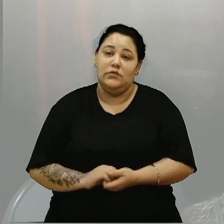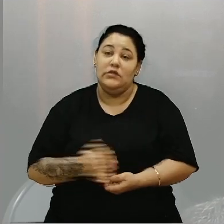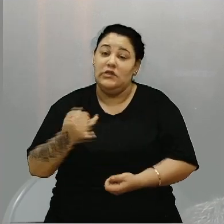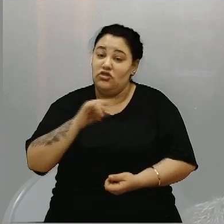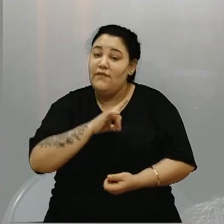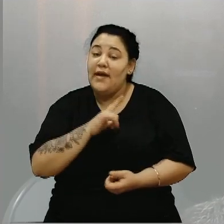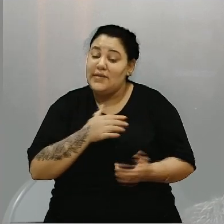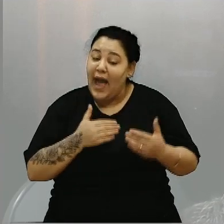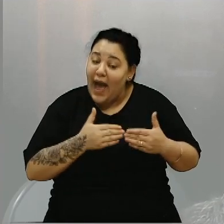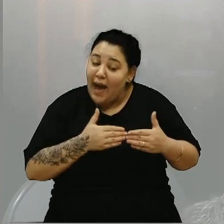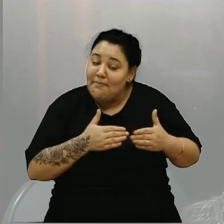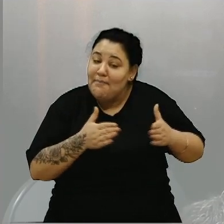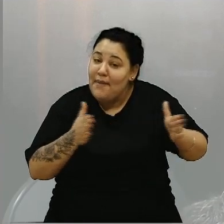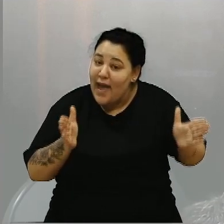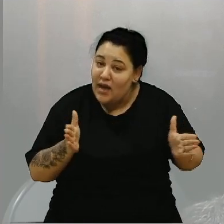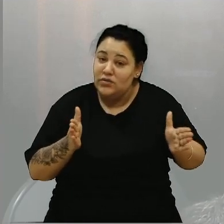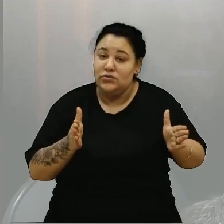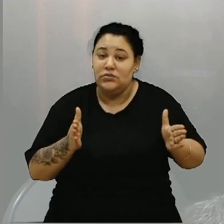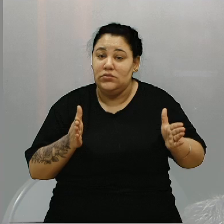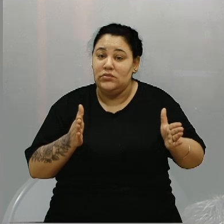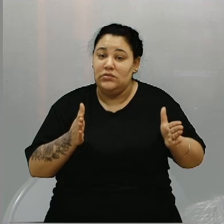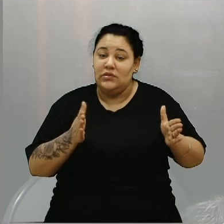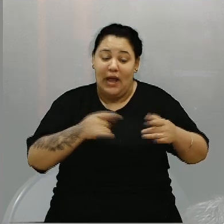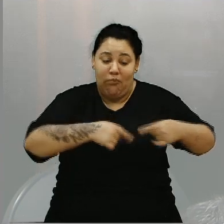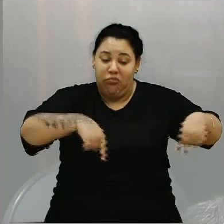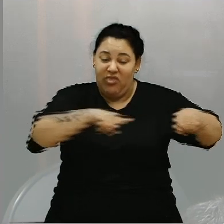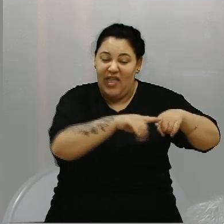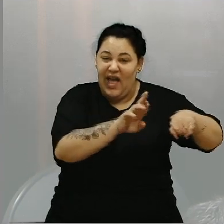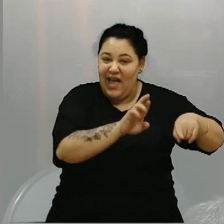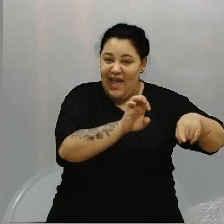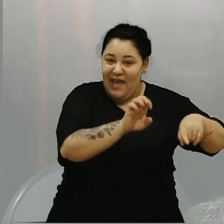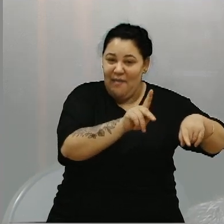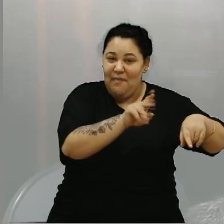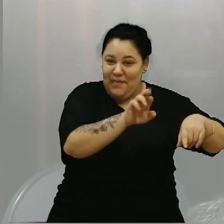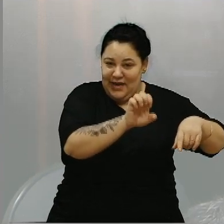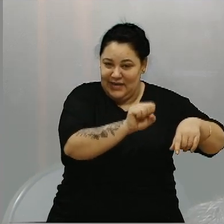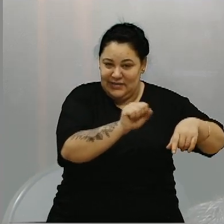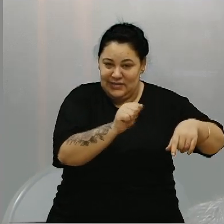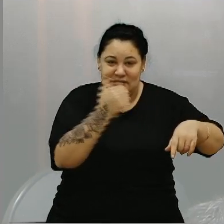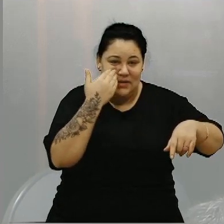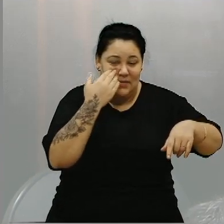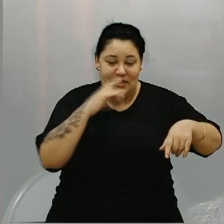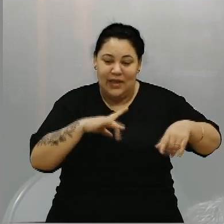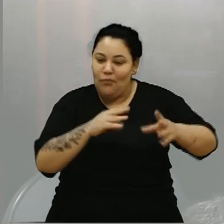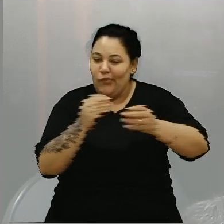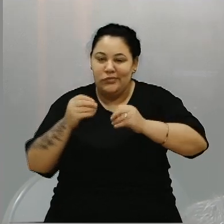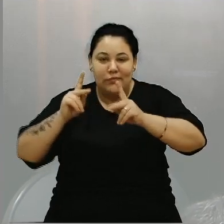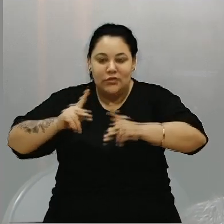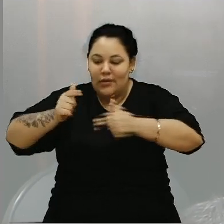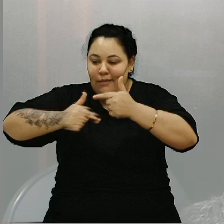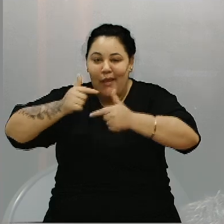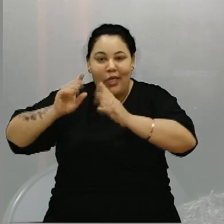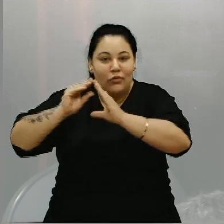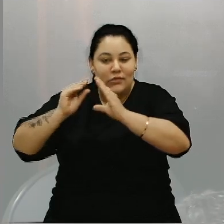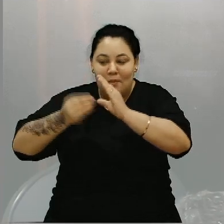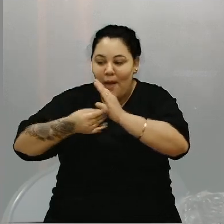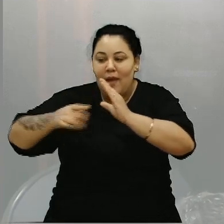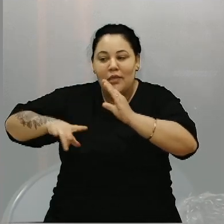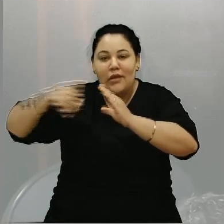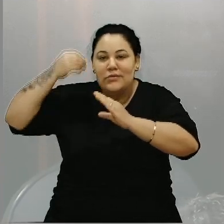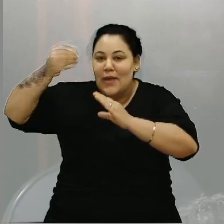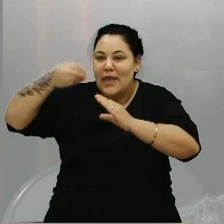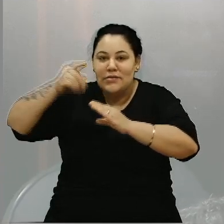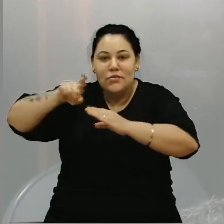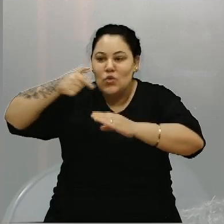e eu acho, as pessoas que estão ali no Samay, pessoas com bastante experiência, isso que eu não entendo. Quero dizer também